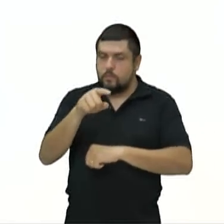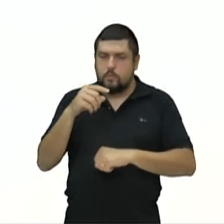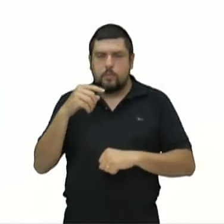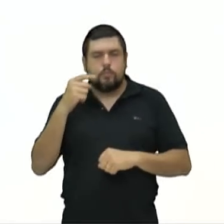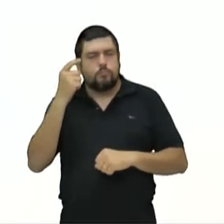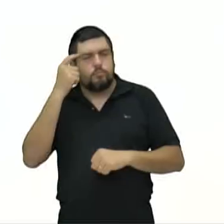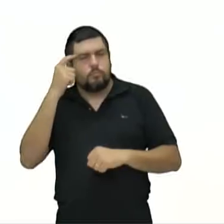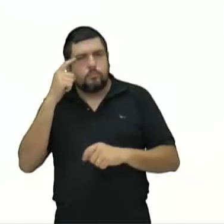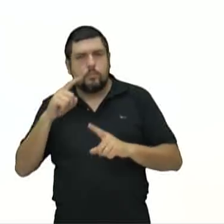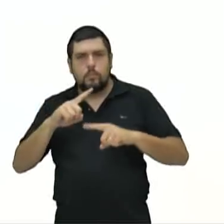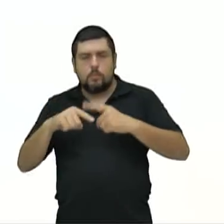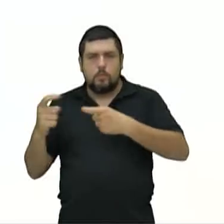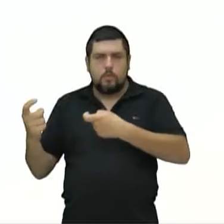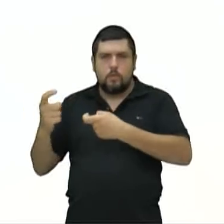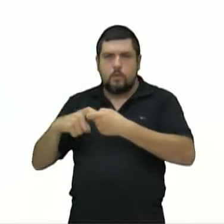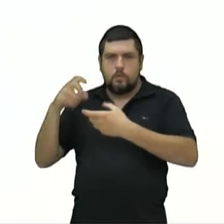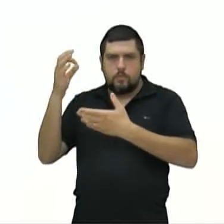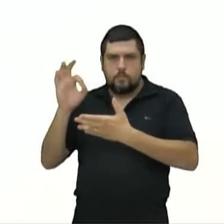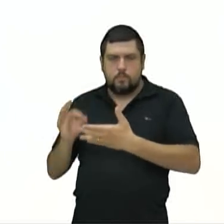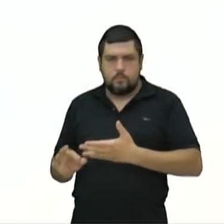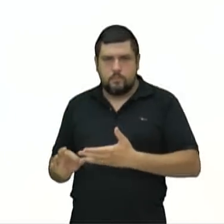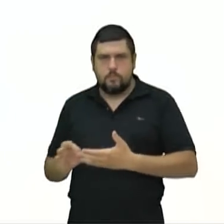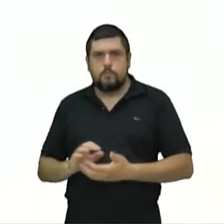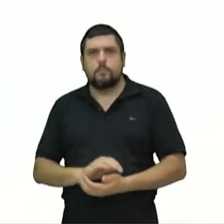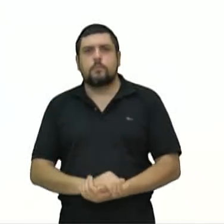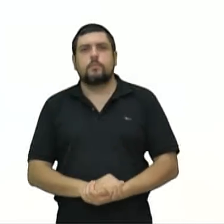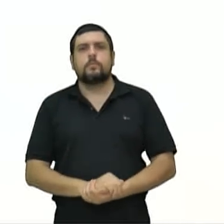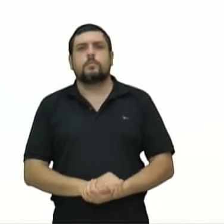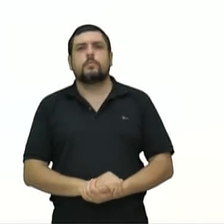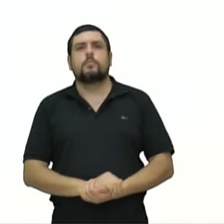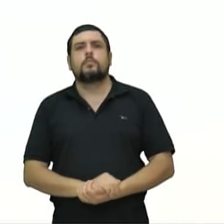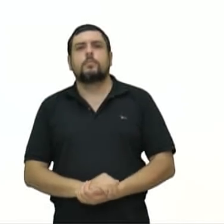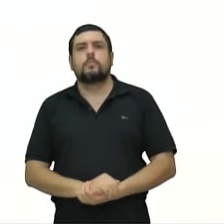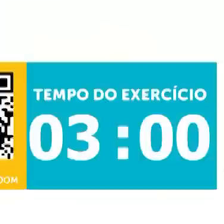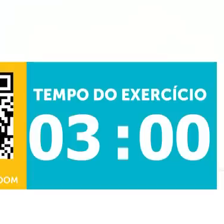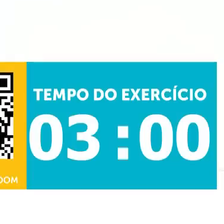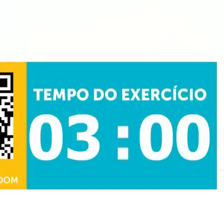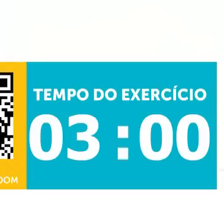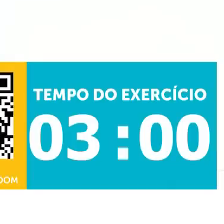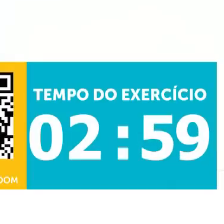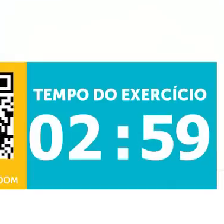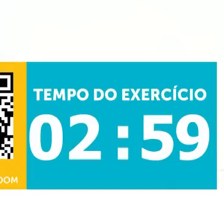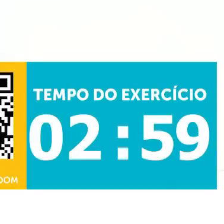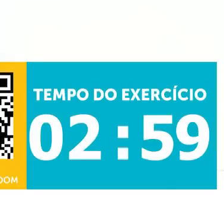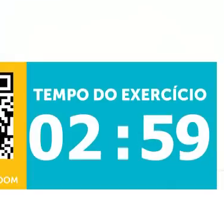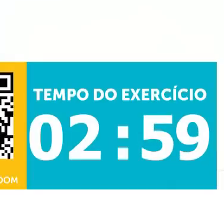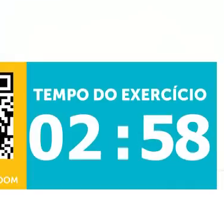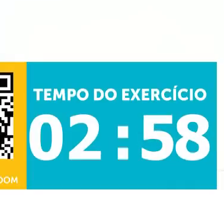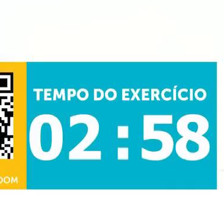daqui a pouco a gente responde aí. Beleza? Até mais!